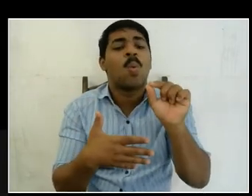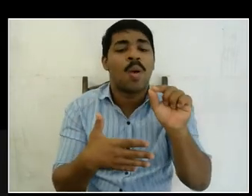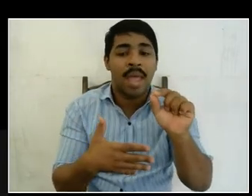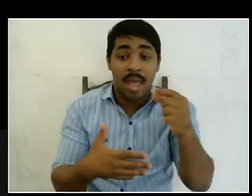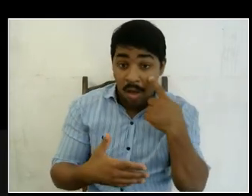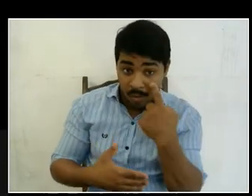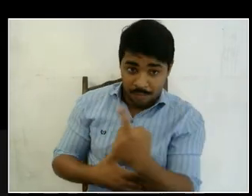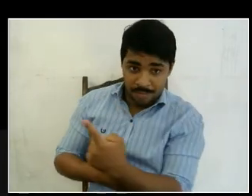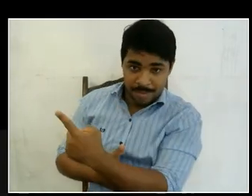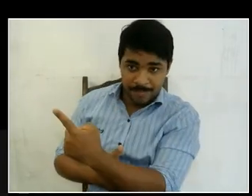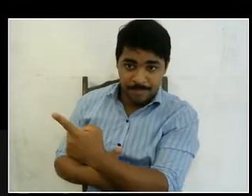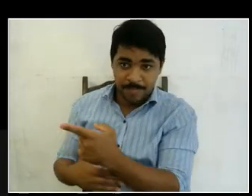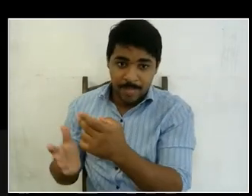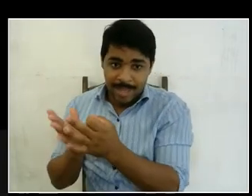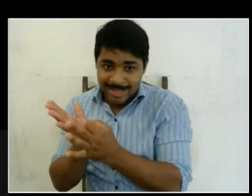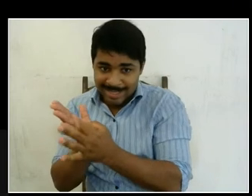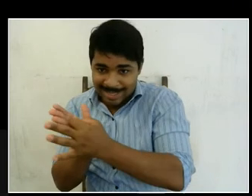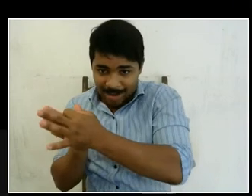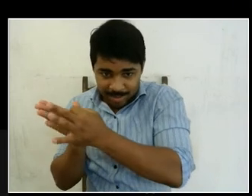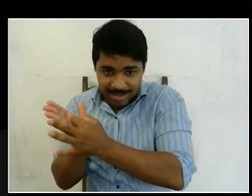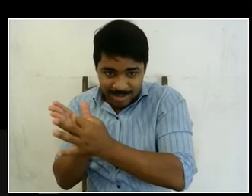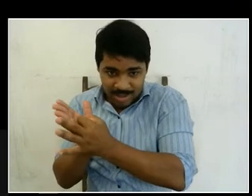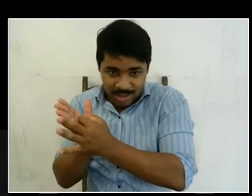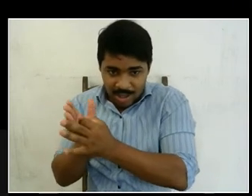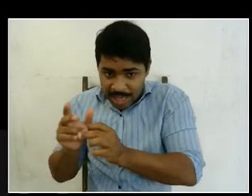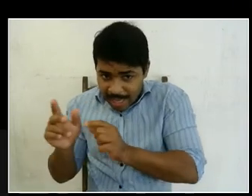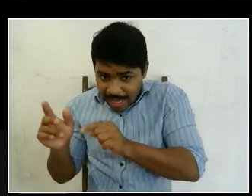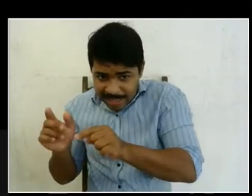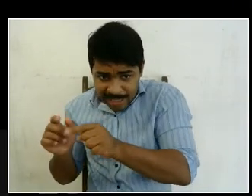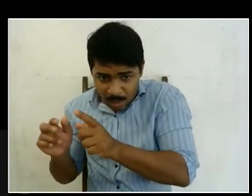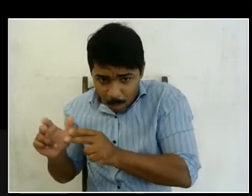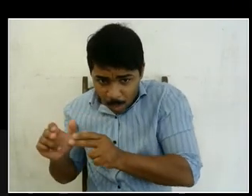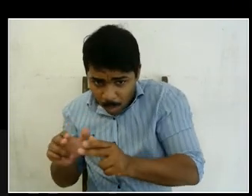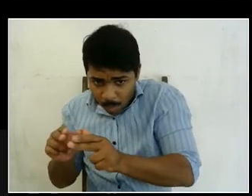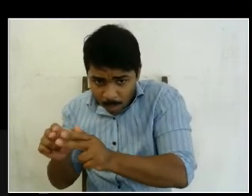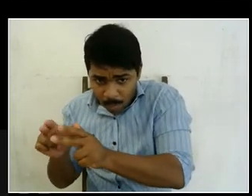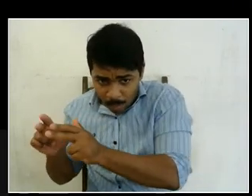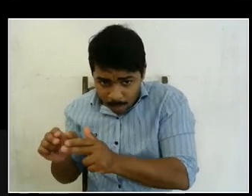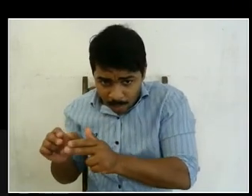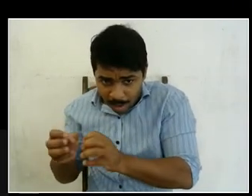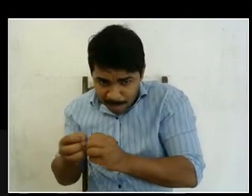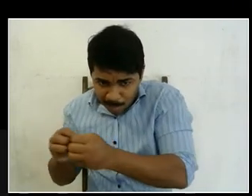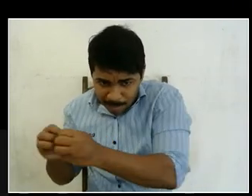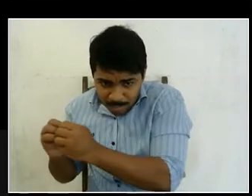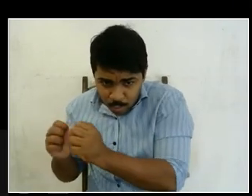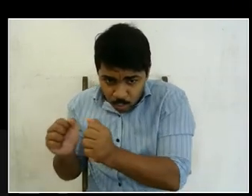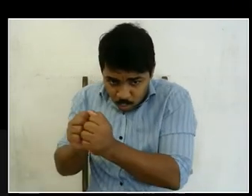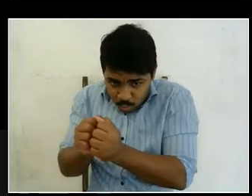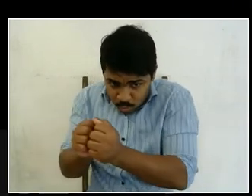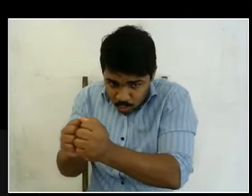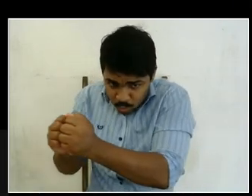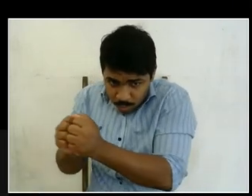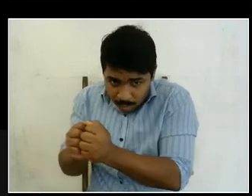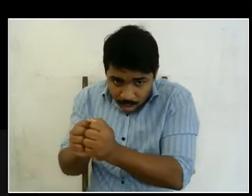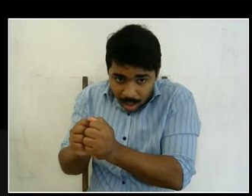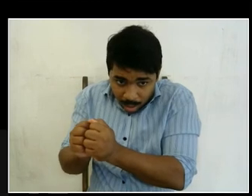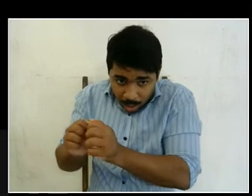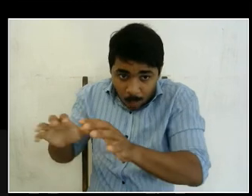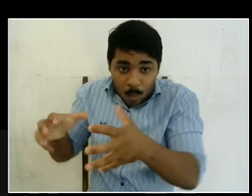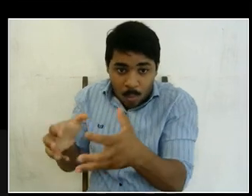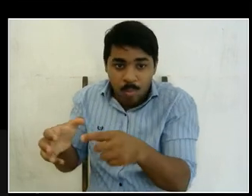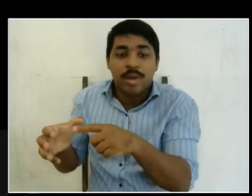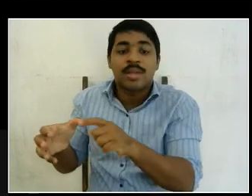células, né? Parecidas, ó, são semelhantes, que têm a mesma forma, a mesma função, que elas vão se reunir